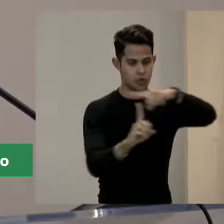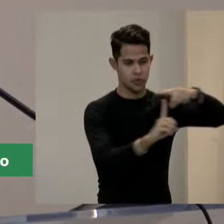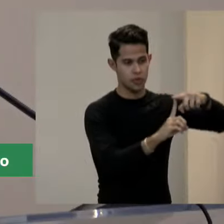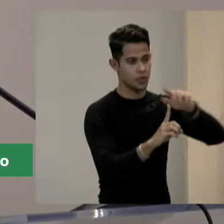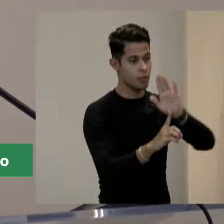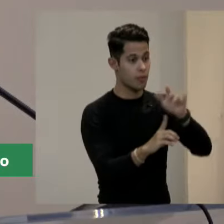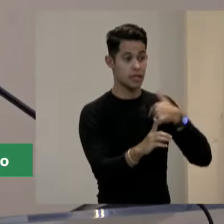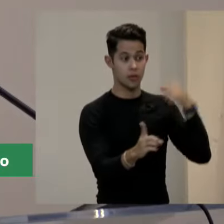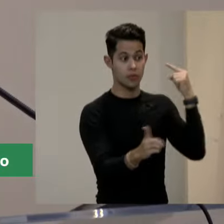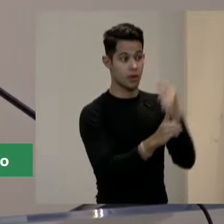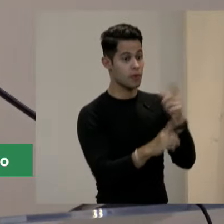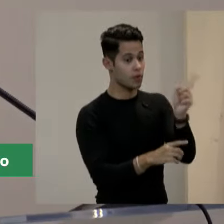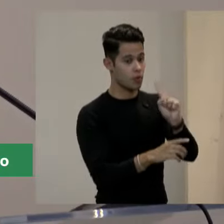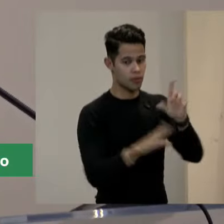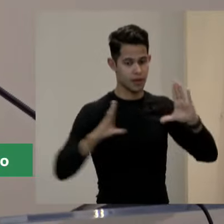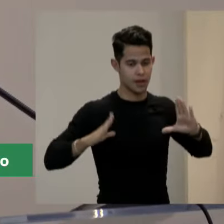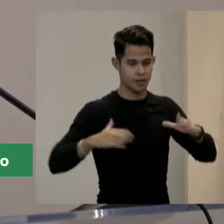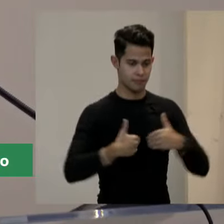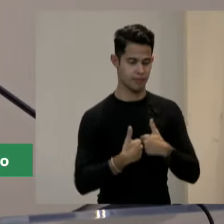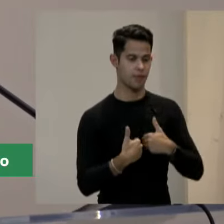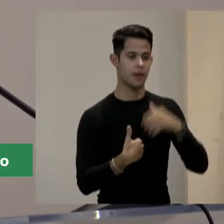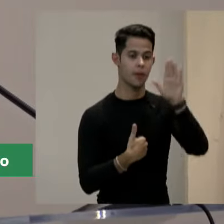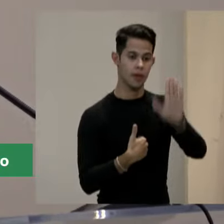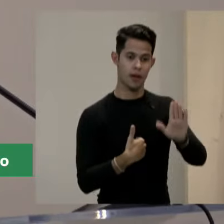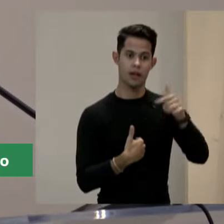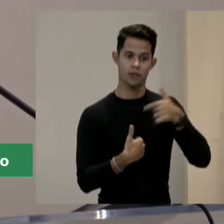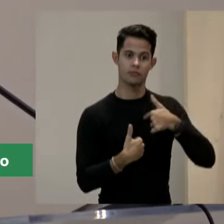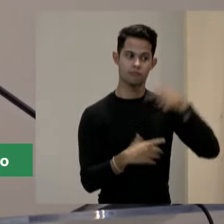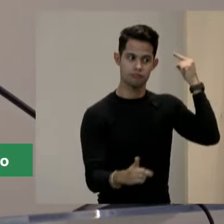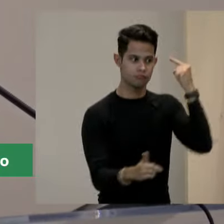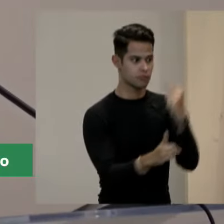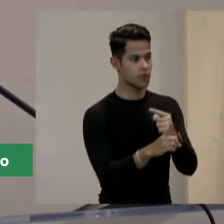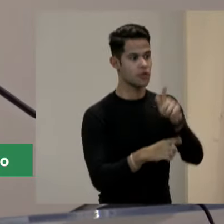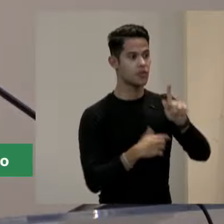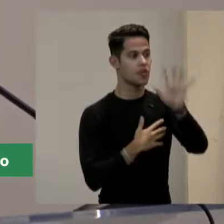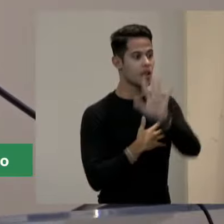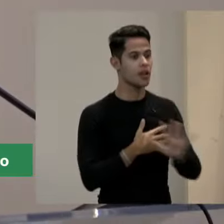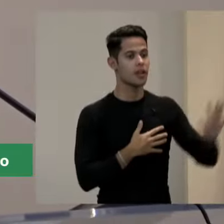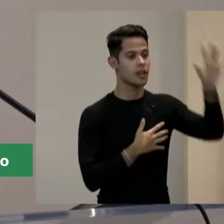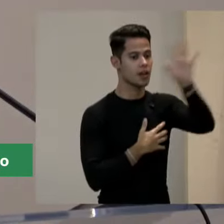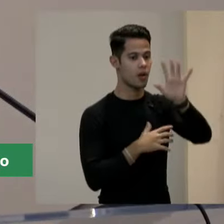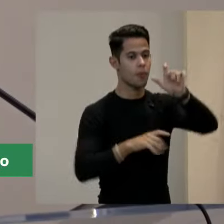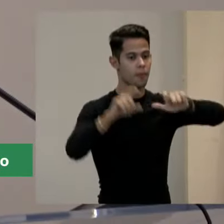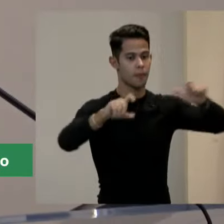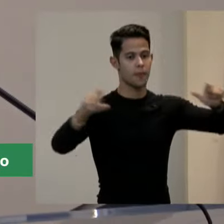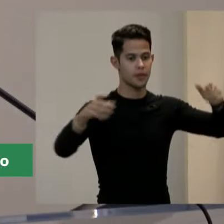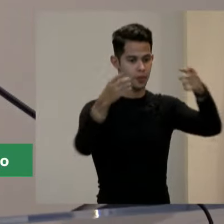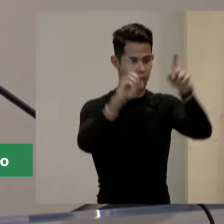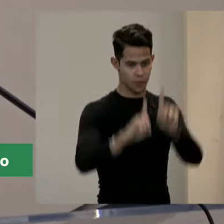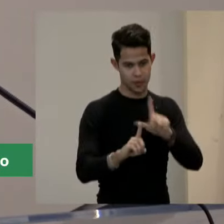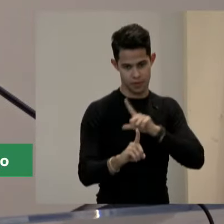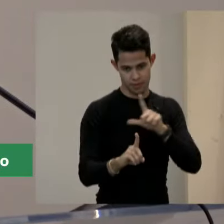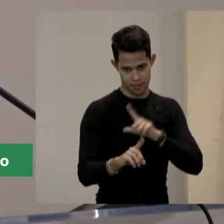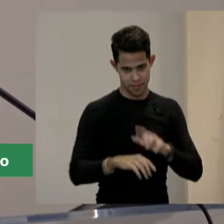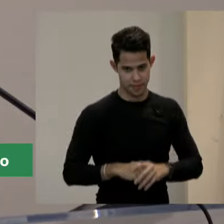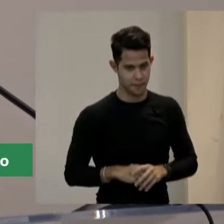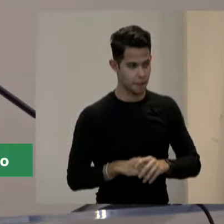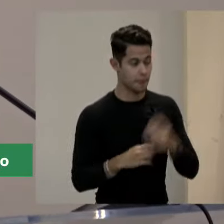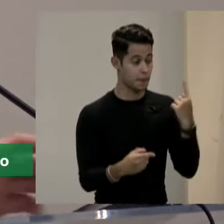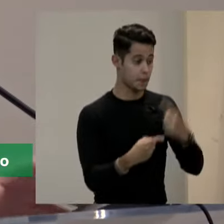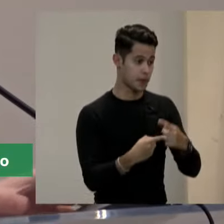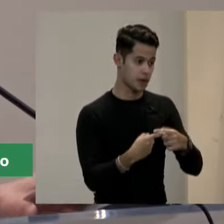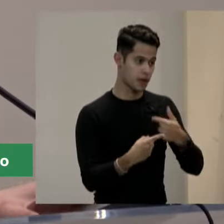coletivo autista. E fui buscar, de uma forma mais genérica, um coletivo de pessoas com deficiência. Porque eu